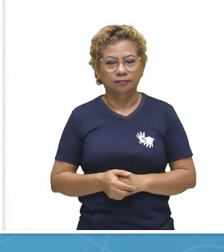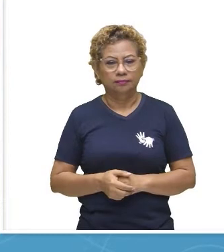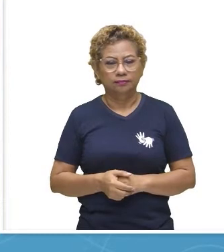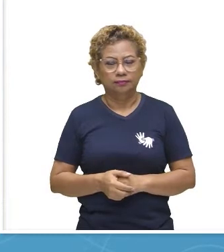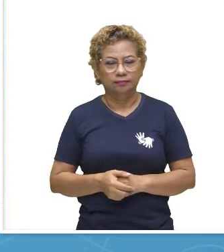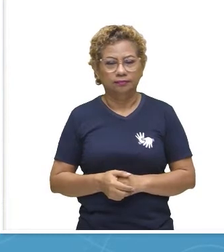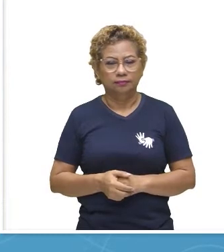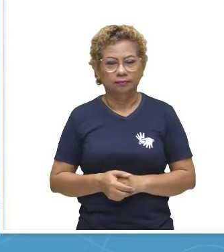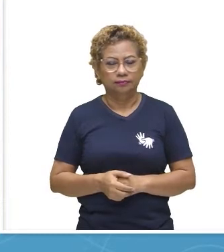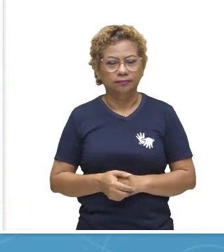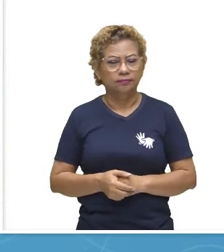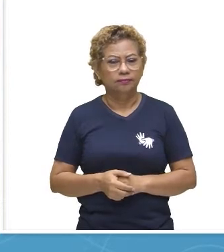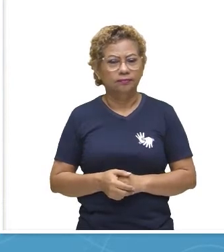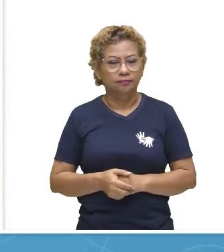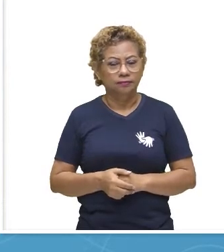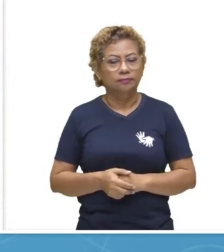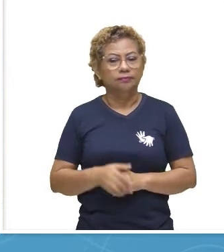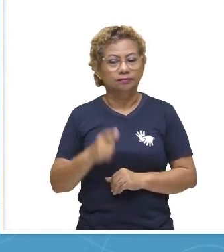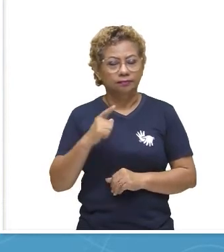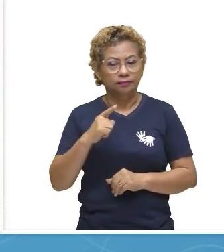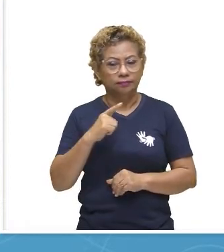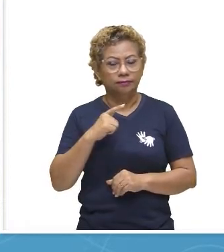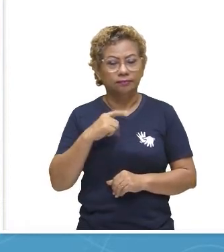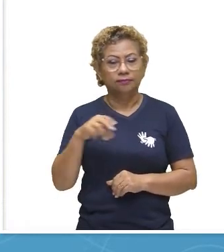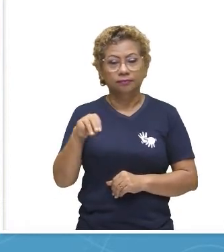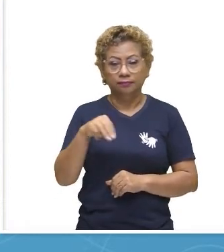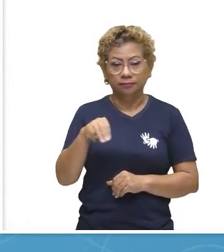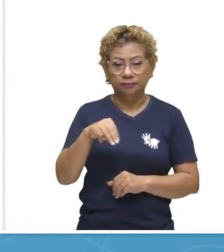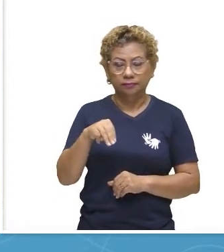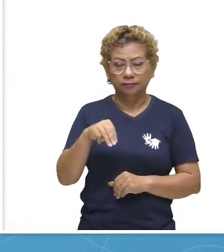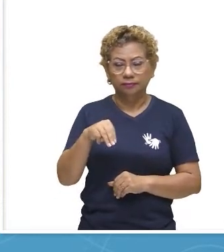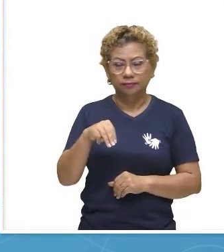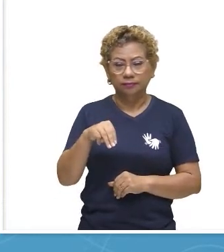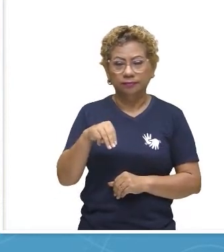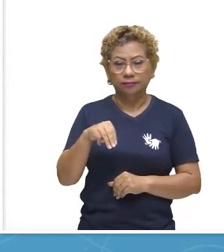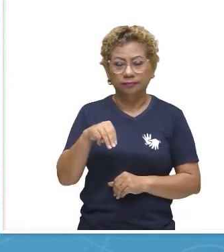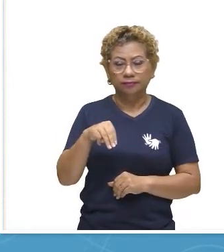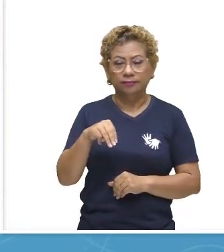Ora, ele vai medir a diferença para chegar em 180, né?